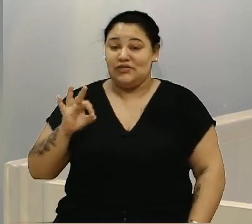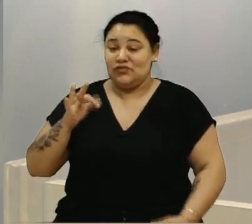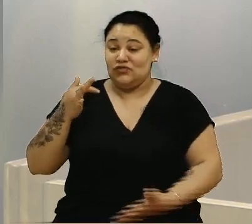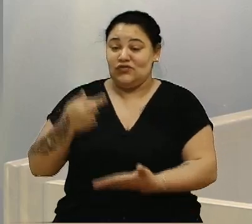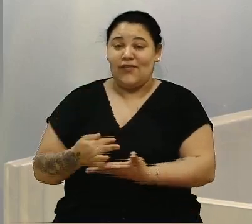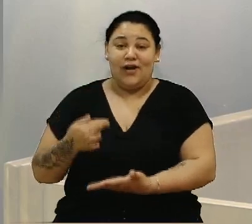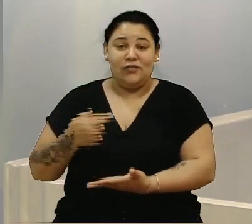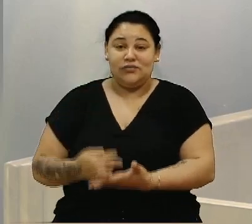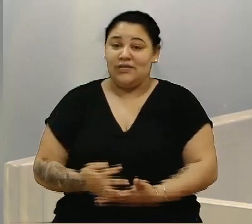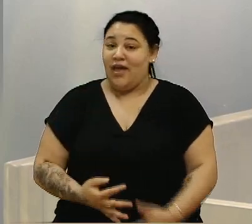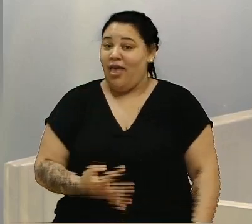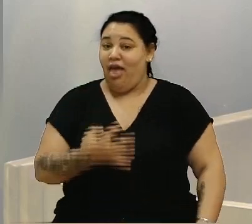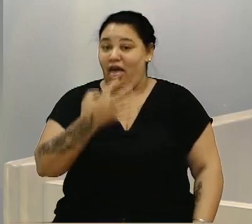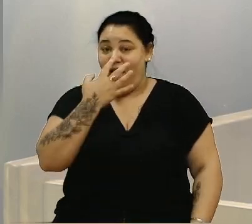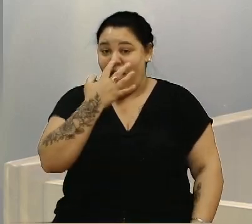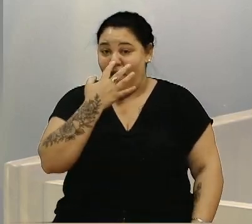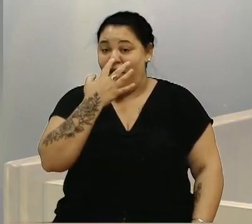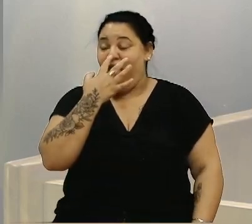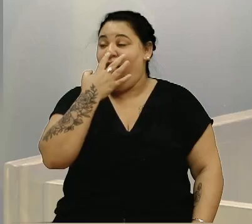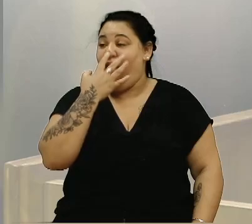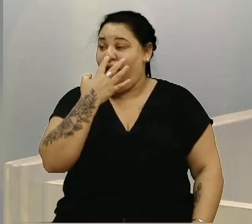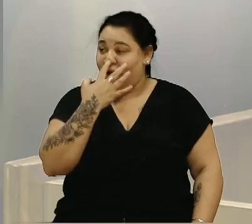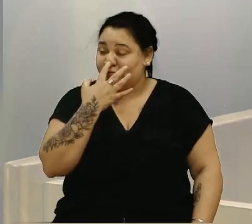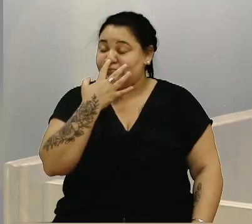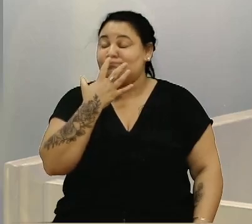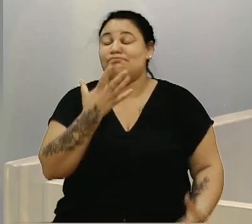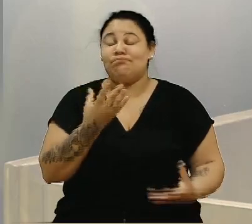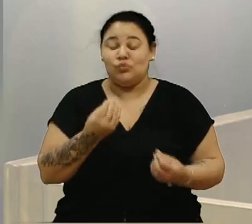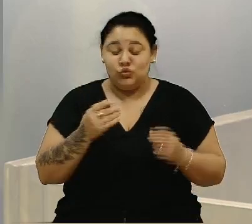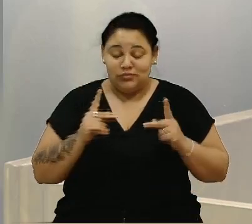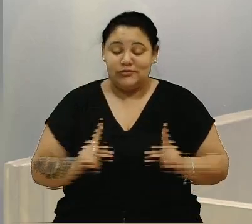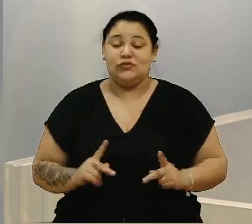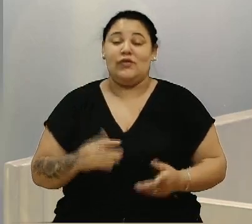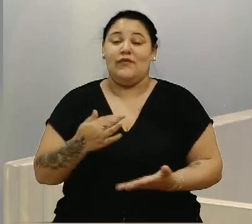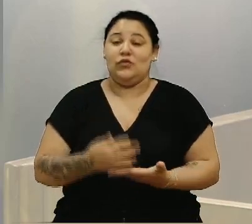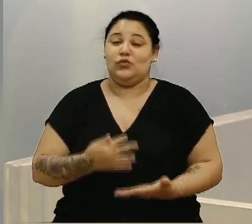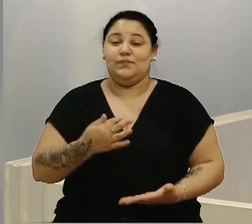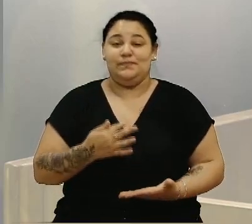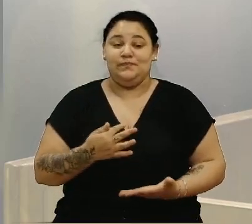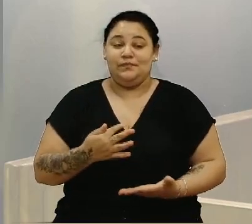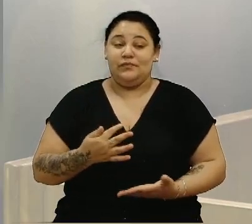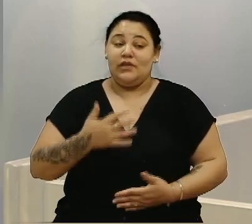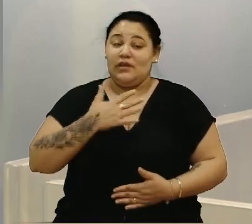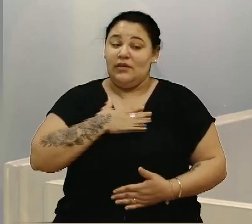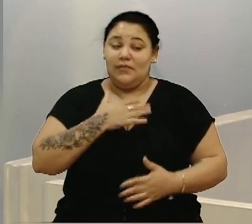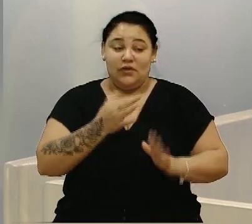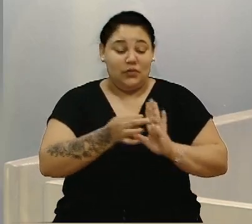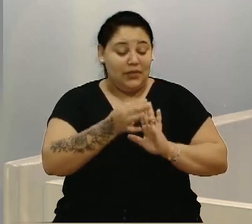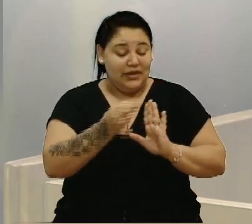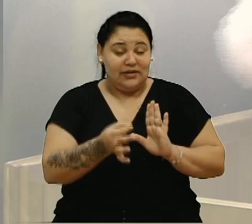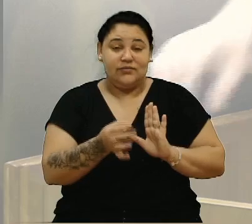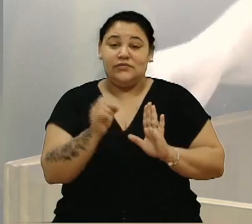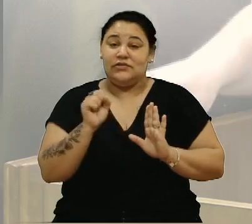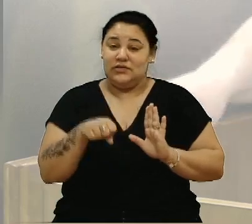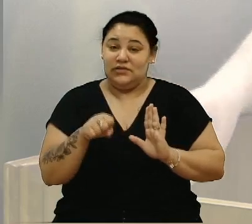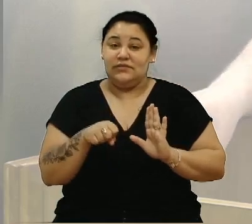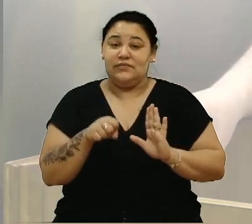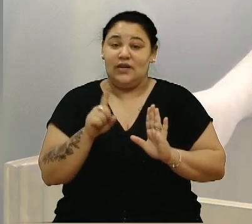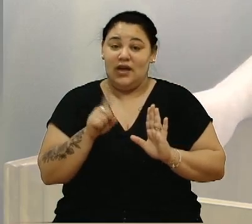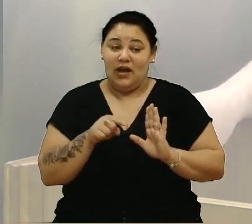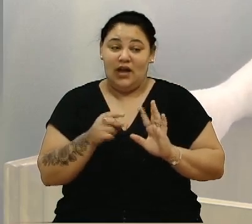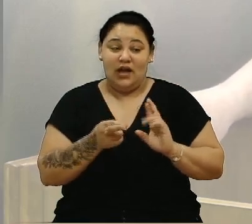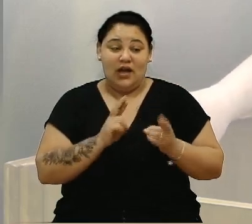São números absurdos. Números absurdos. E, na minha visão, isso muito tem com essas